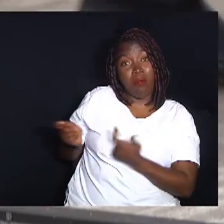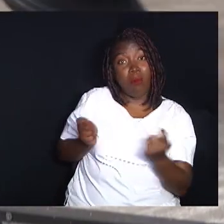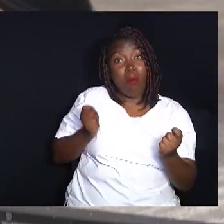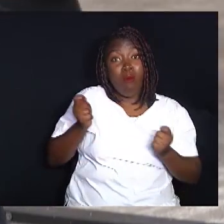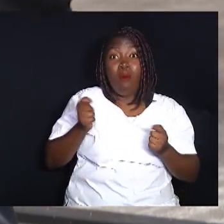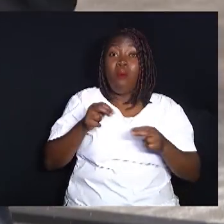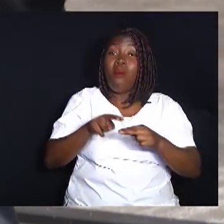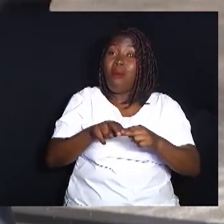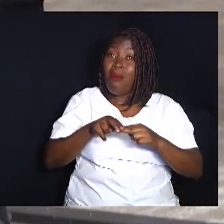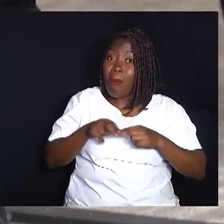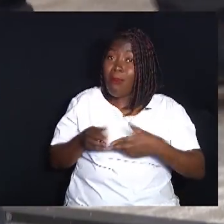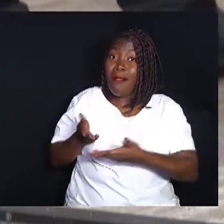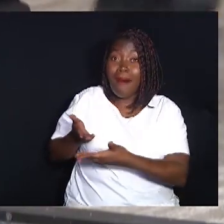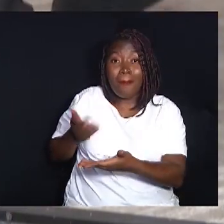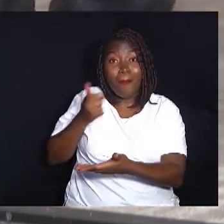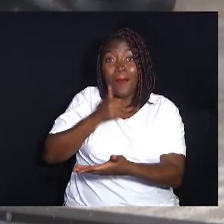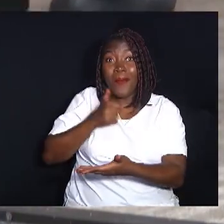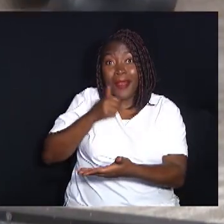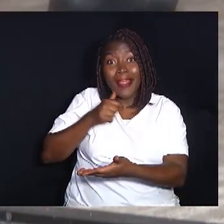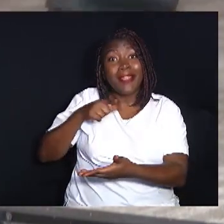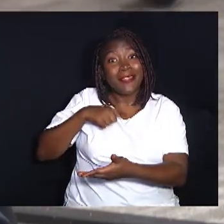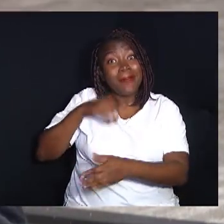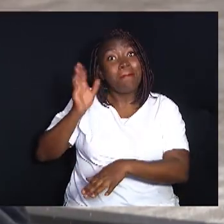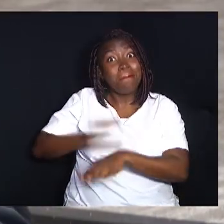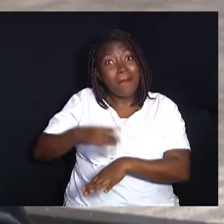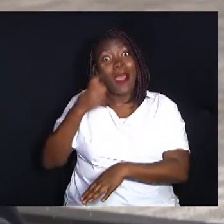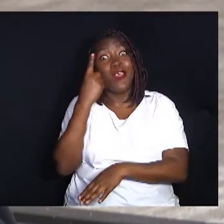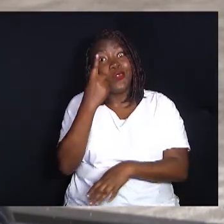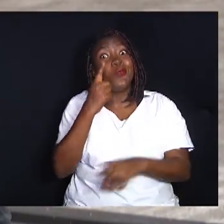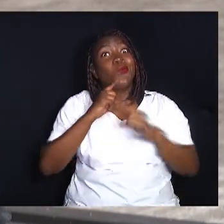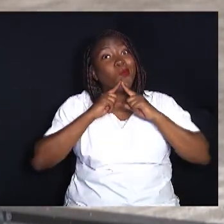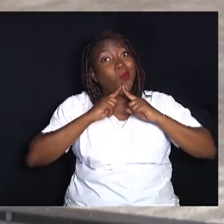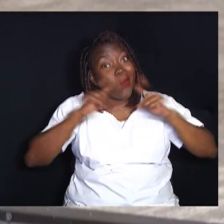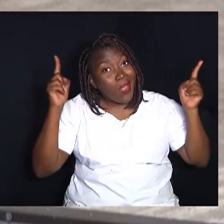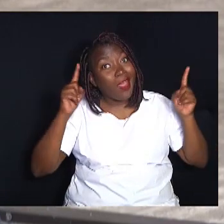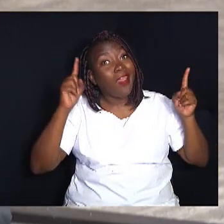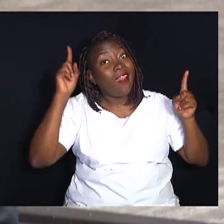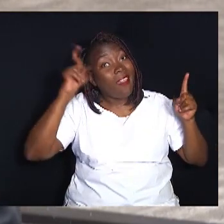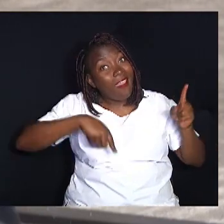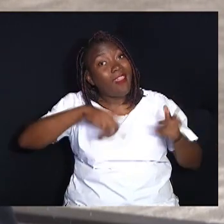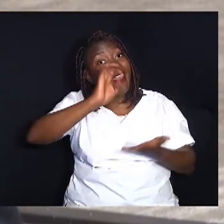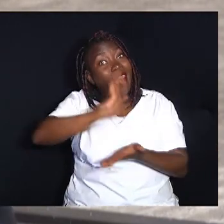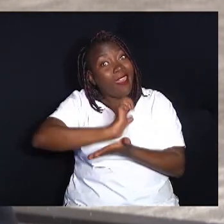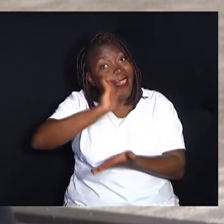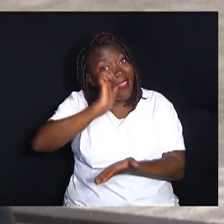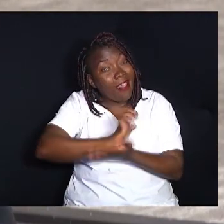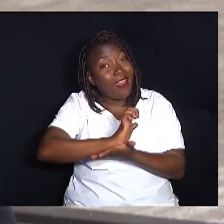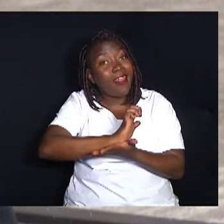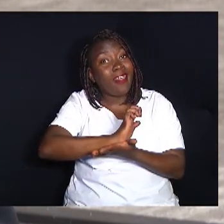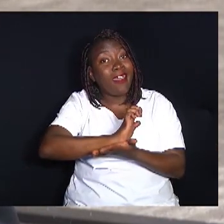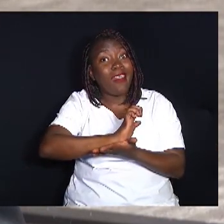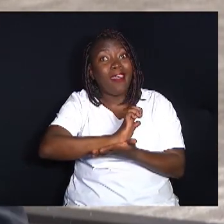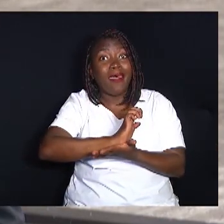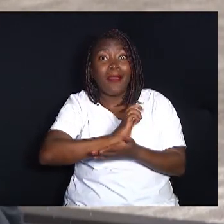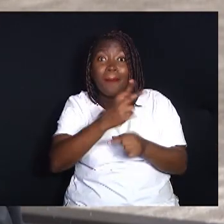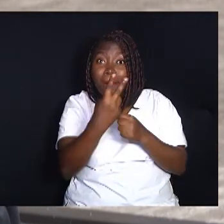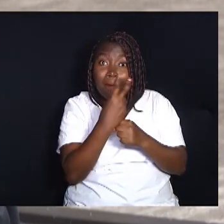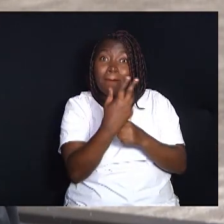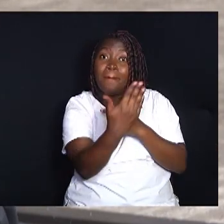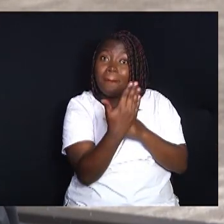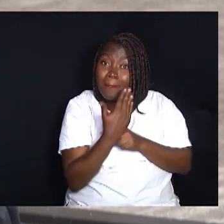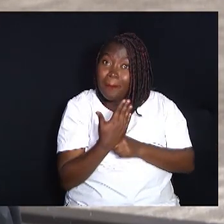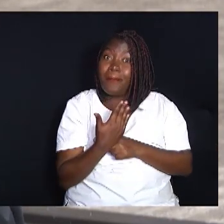essas mulheres agora têm mais uma reivindicação, que é a ação do Estado na proteção dessas mulheres,